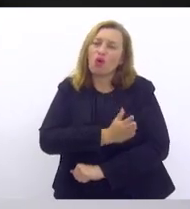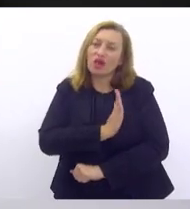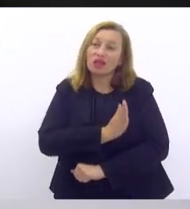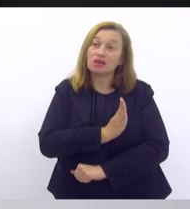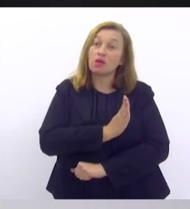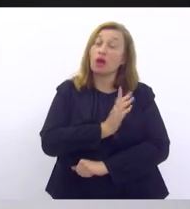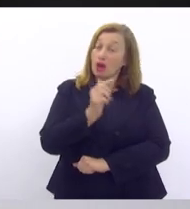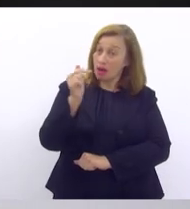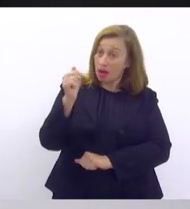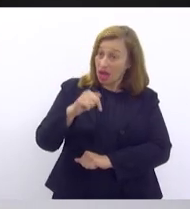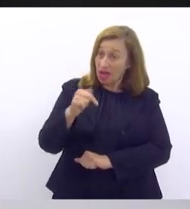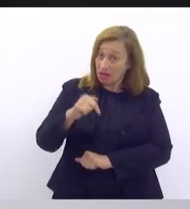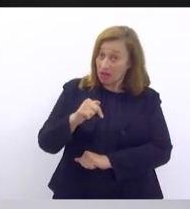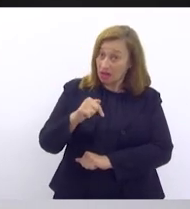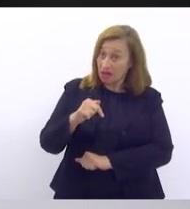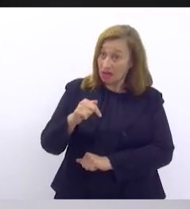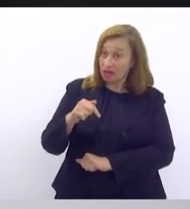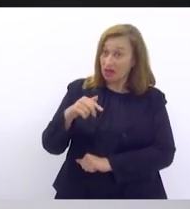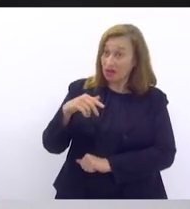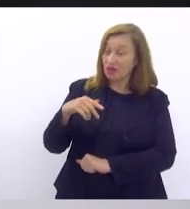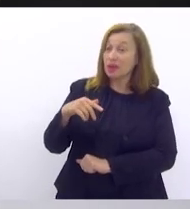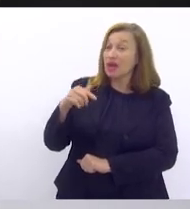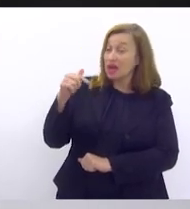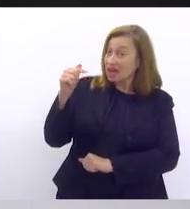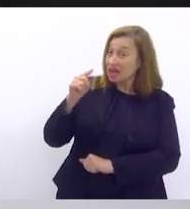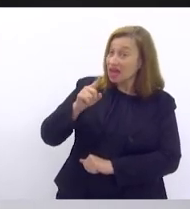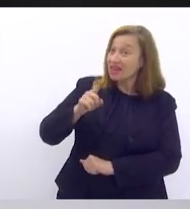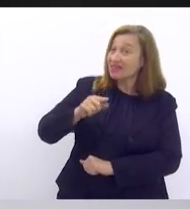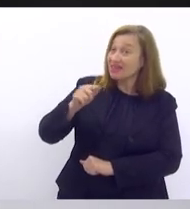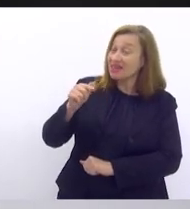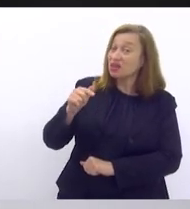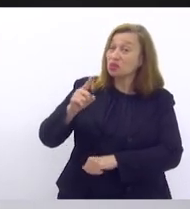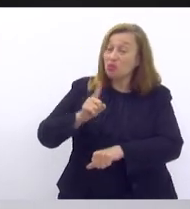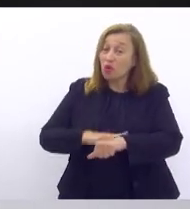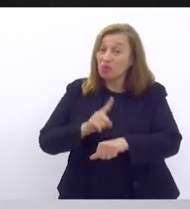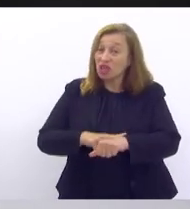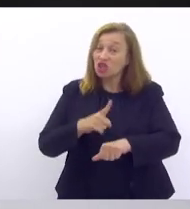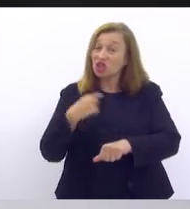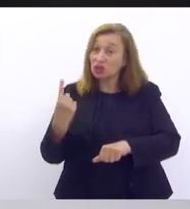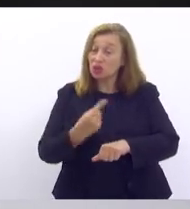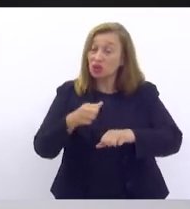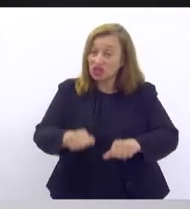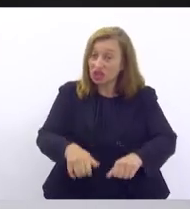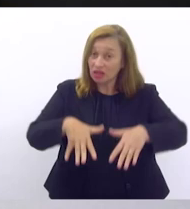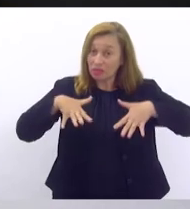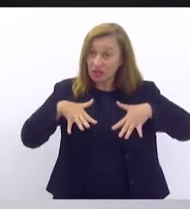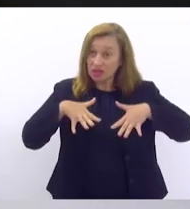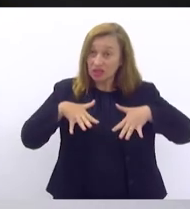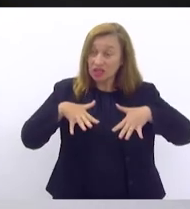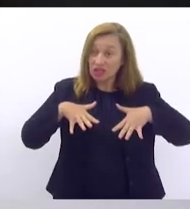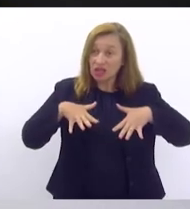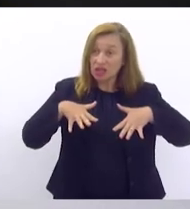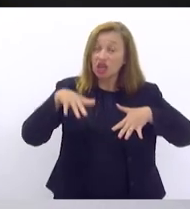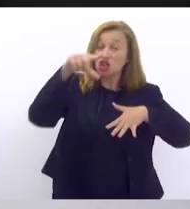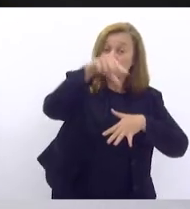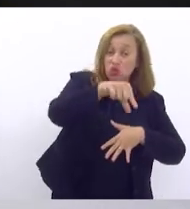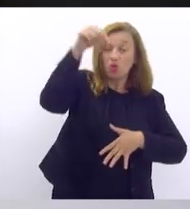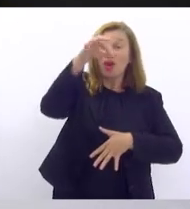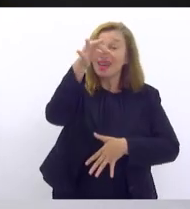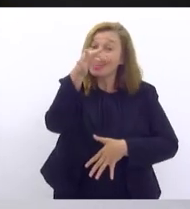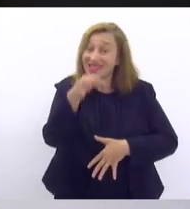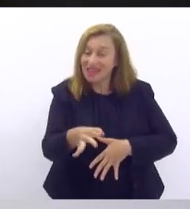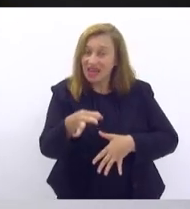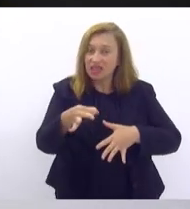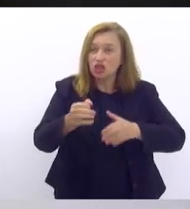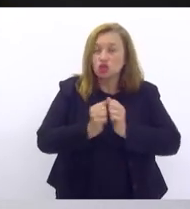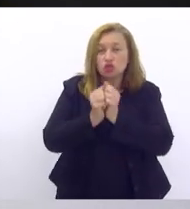aqui, eu falava lá embaixo porque a gente está lá em cima, né? Para que lá embaixo a gente possa tomar as melhores decisões,